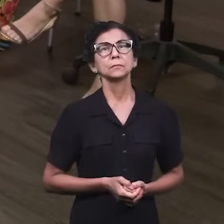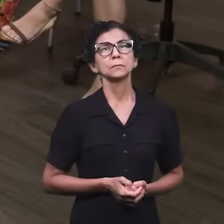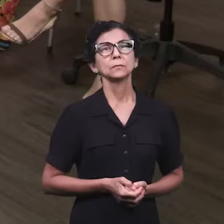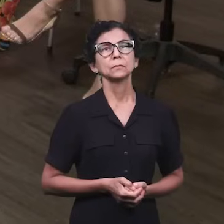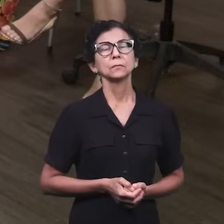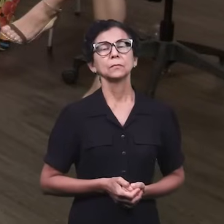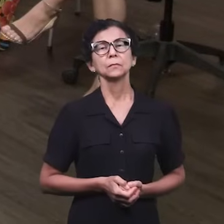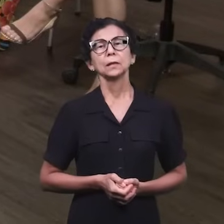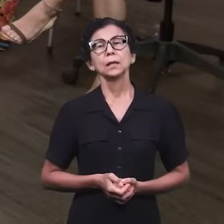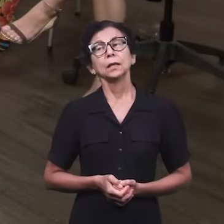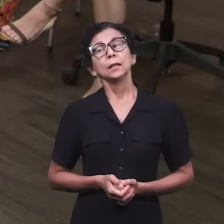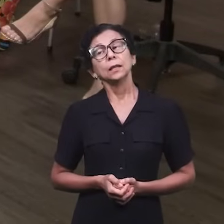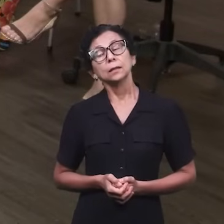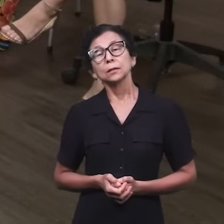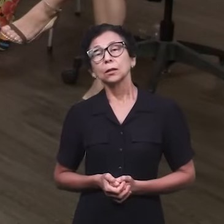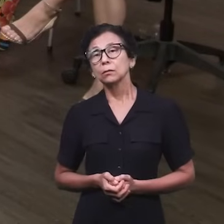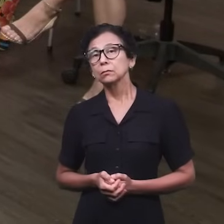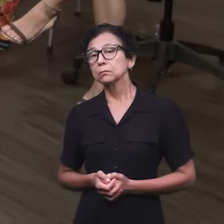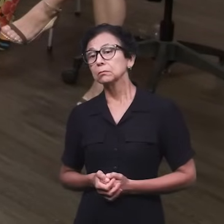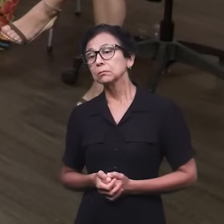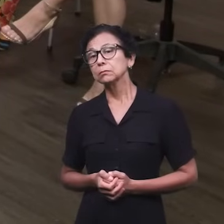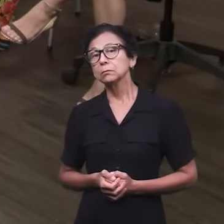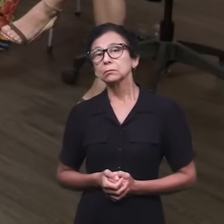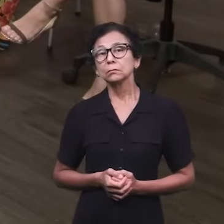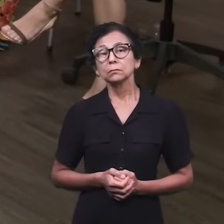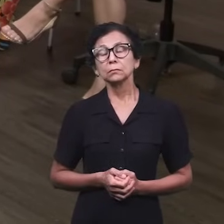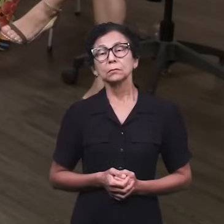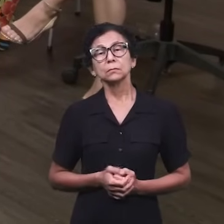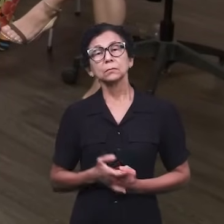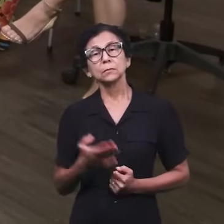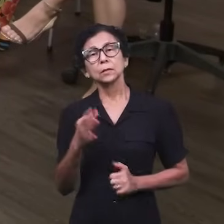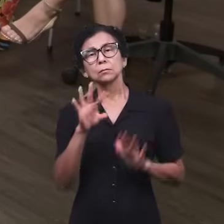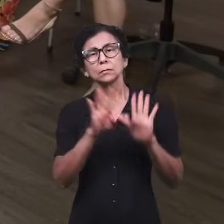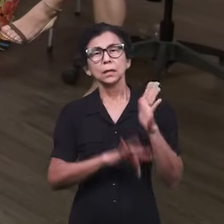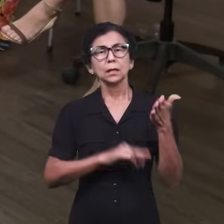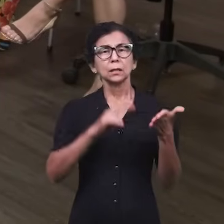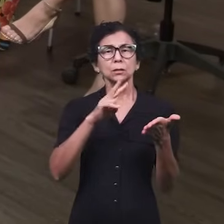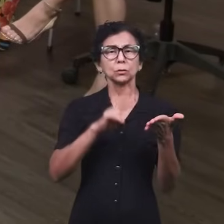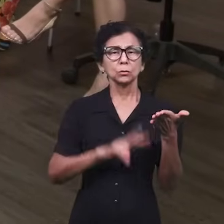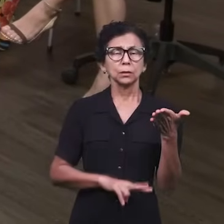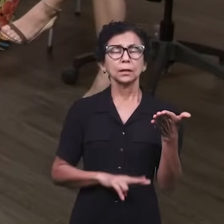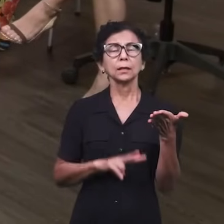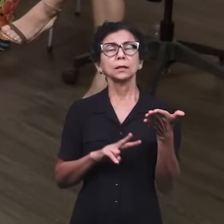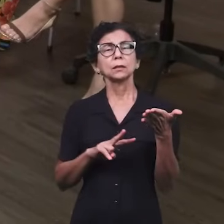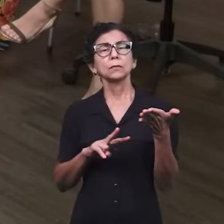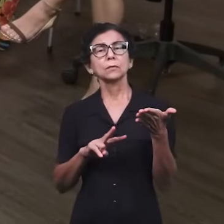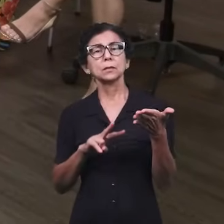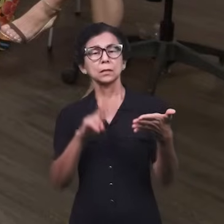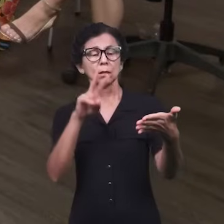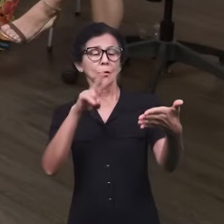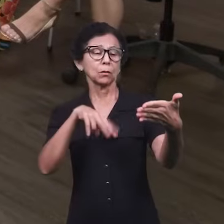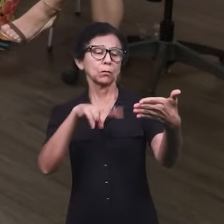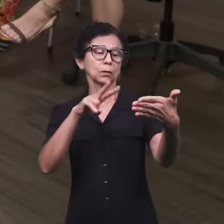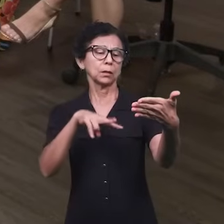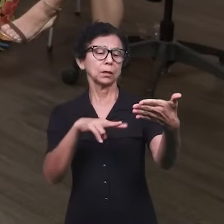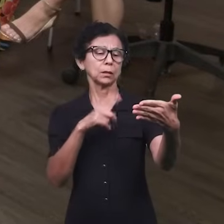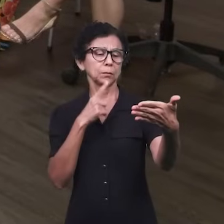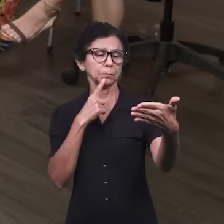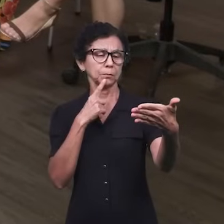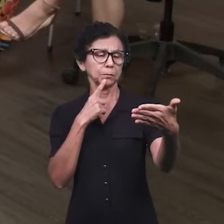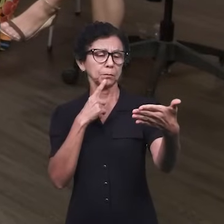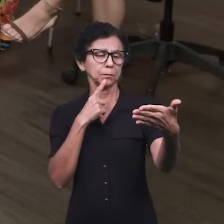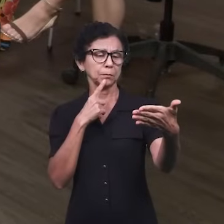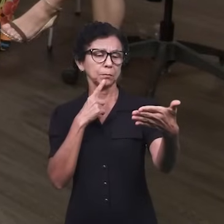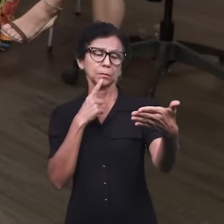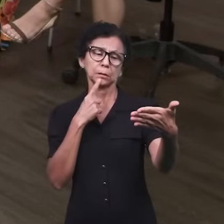sempre fazendo interpretação né é a tal da interpretação de texto isso a gente aprende na escola e tudo mais então eu leio